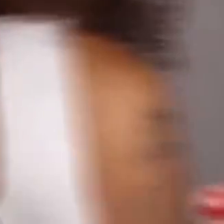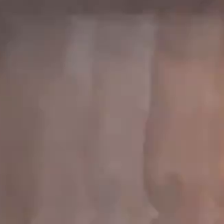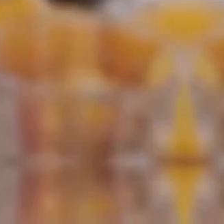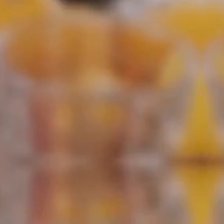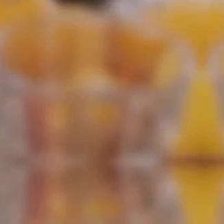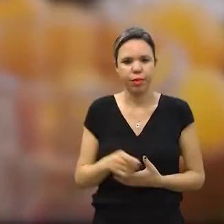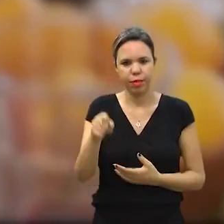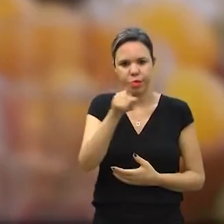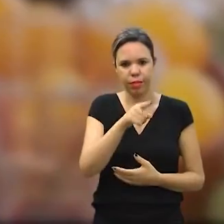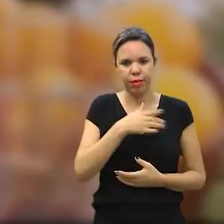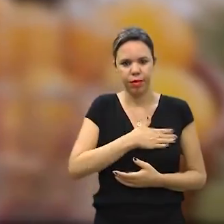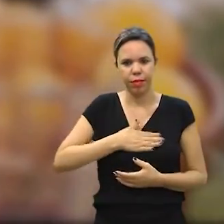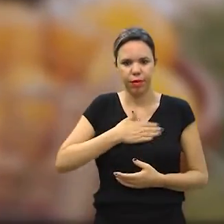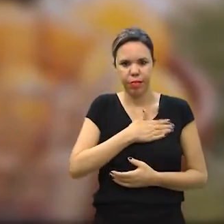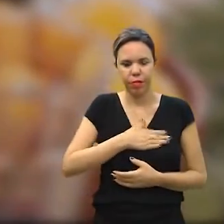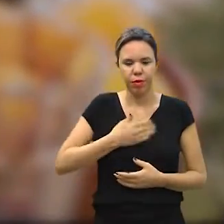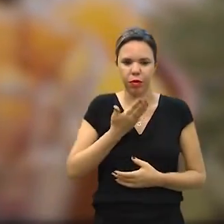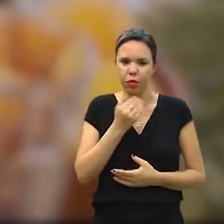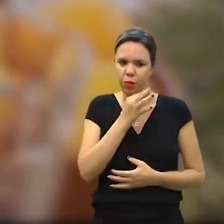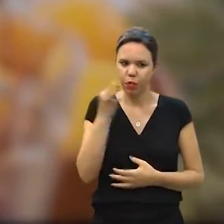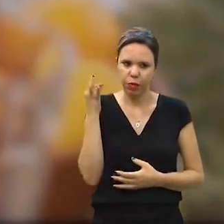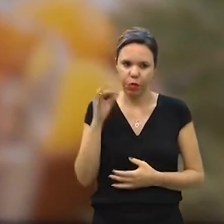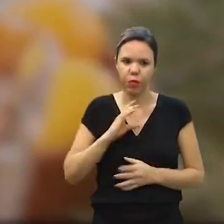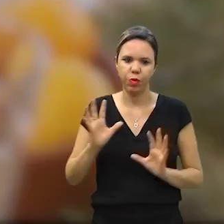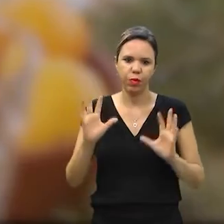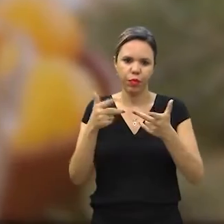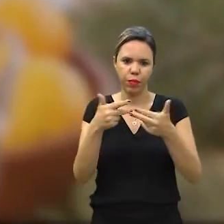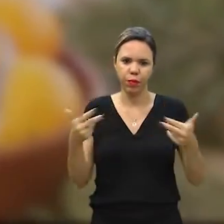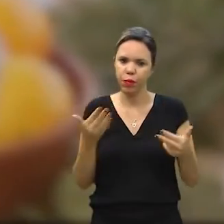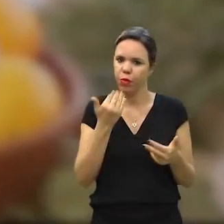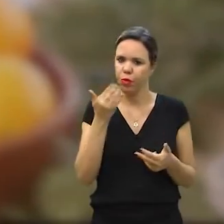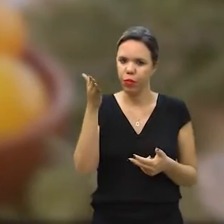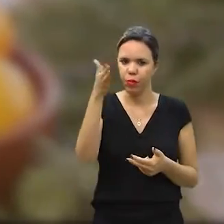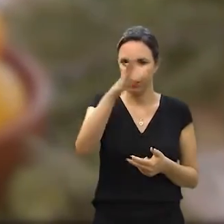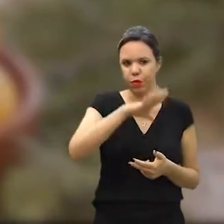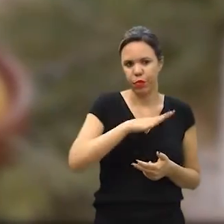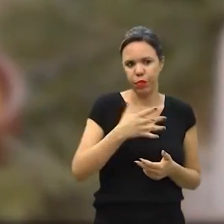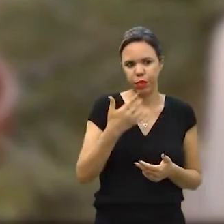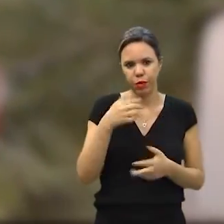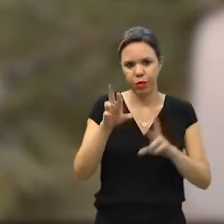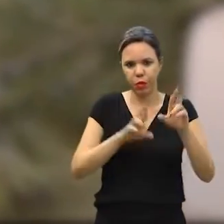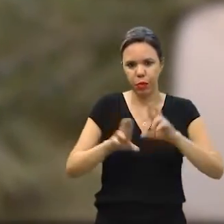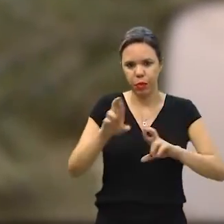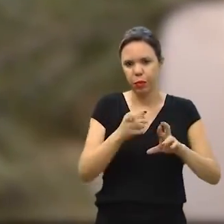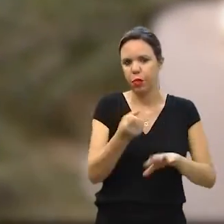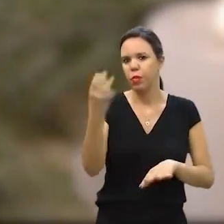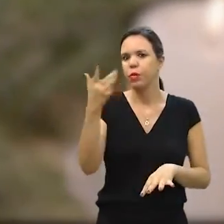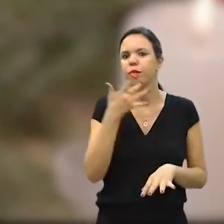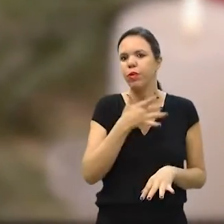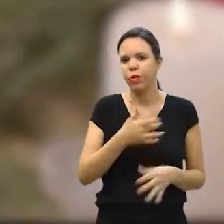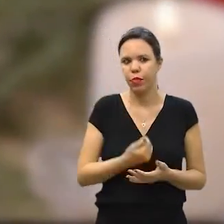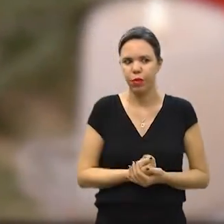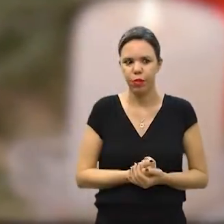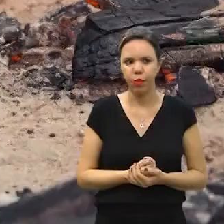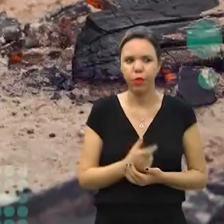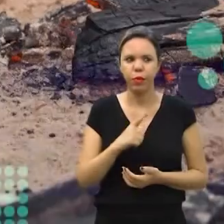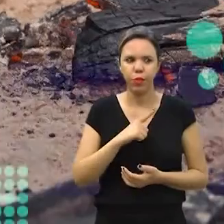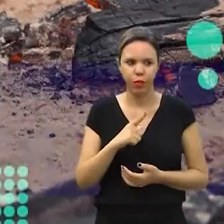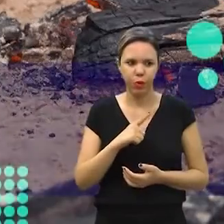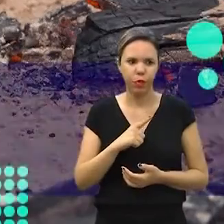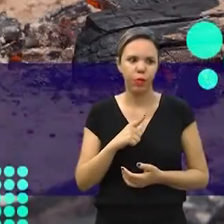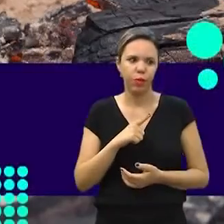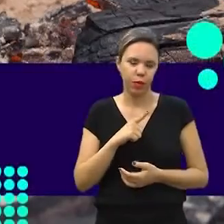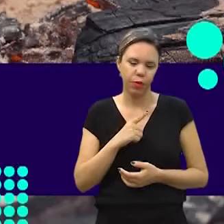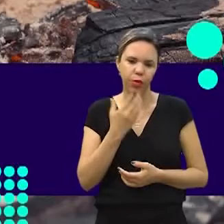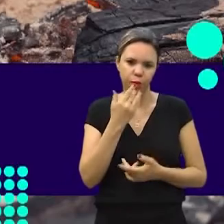noite. E para você que gosta de comer bem, tem festivais de comida na cidade. Confira quantas delícias! Vai